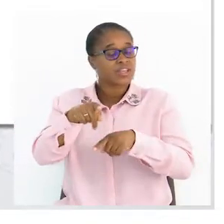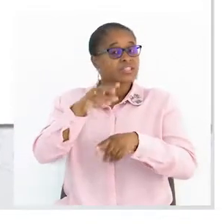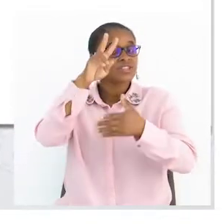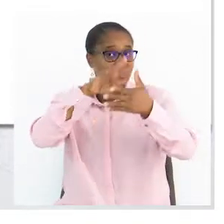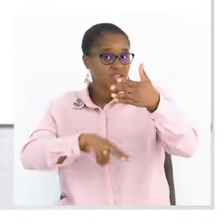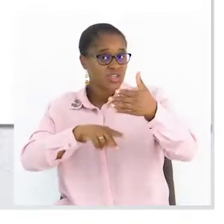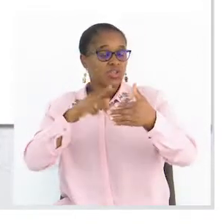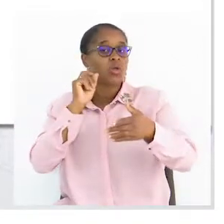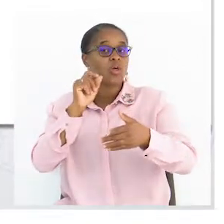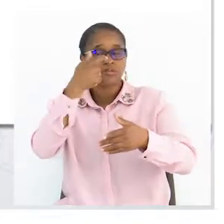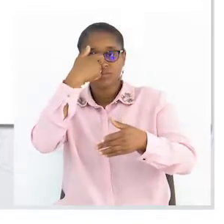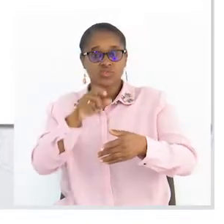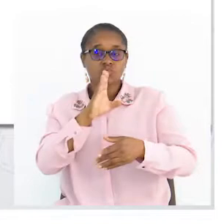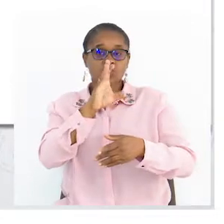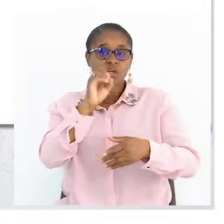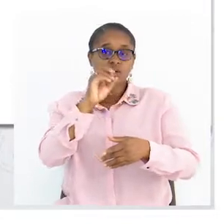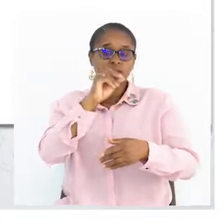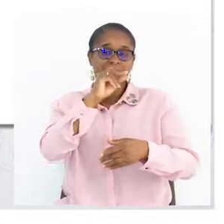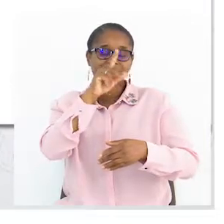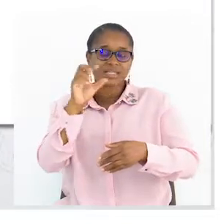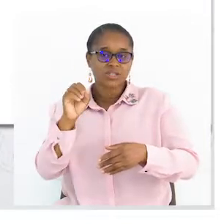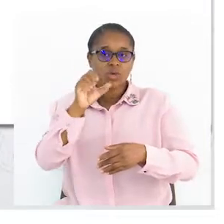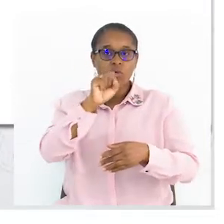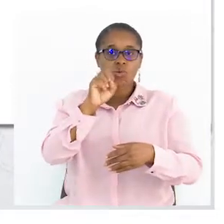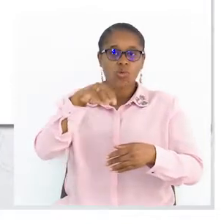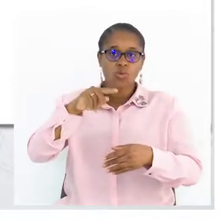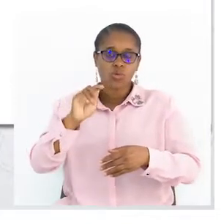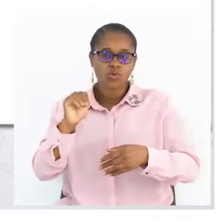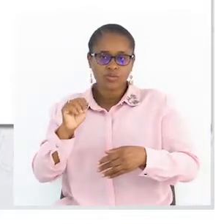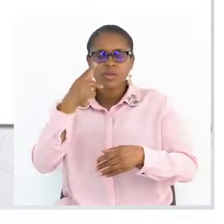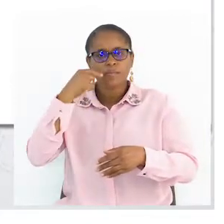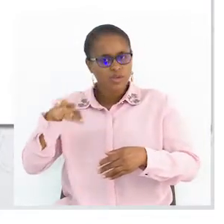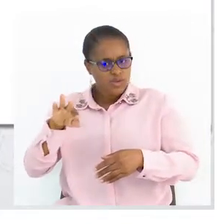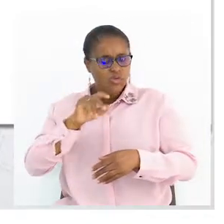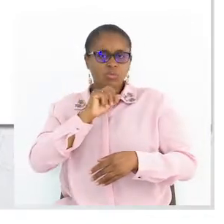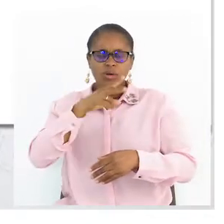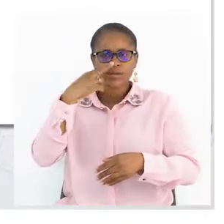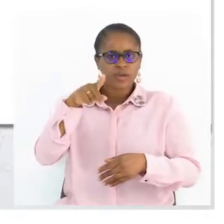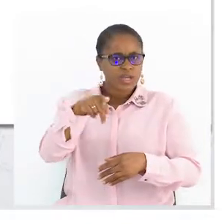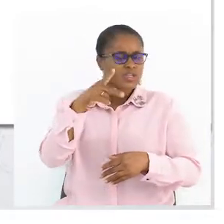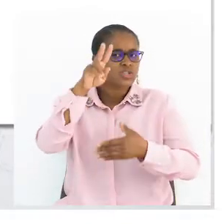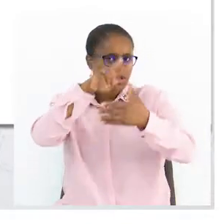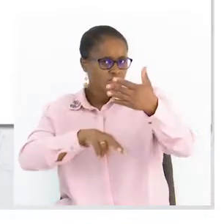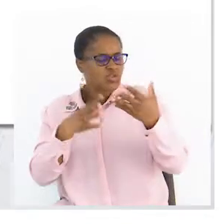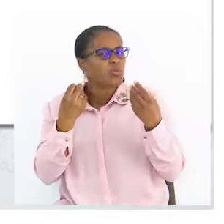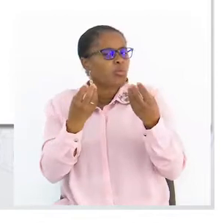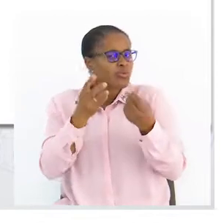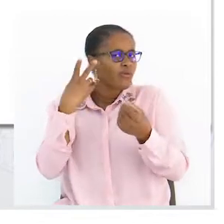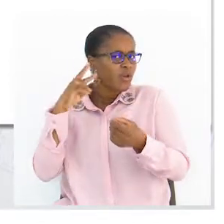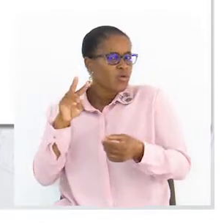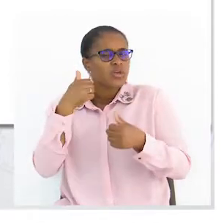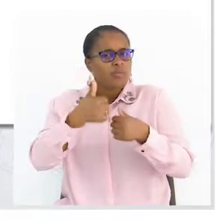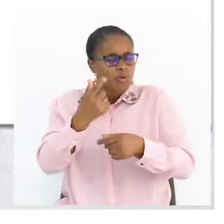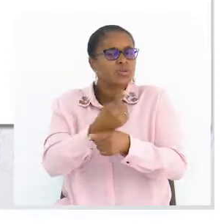do João Gomes. Meninos, como podem ver, este texto é cheio de valores, de boas